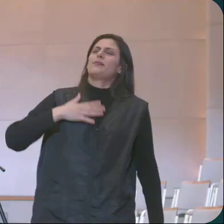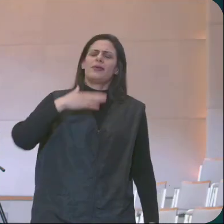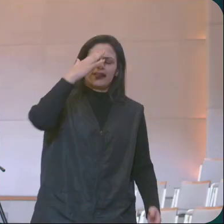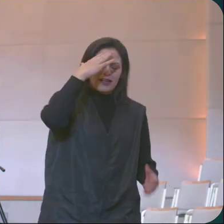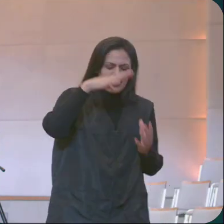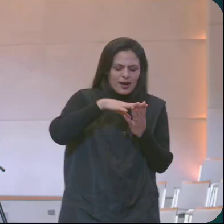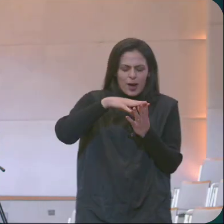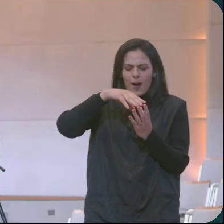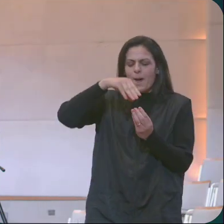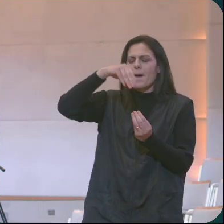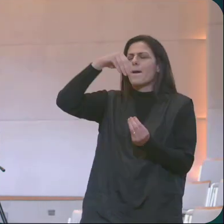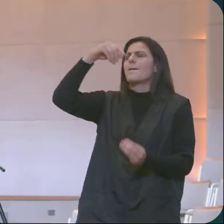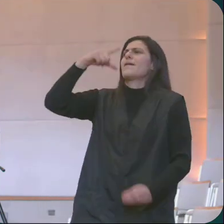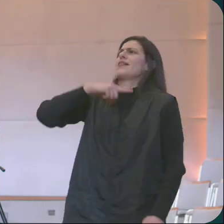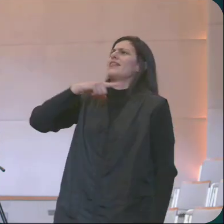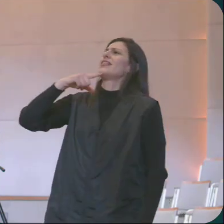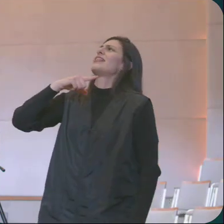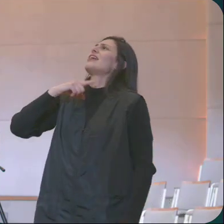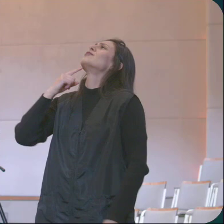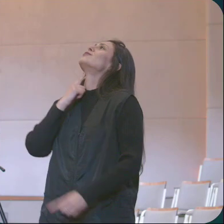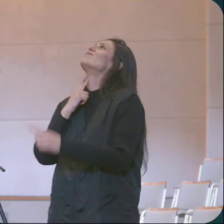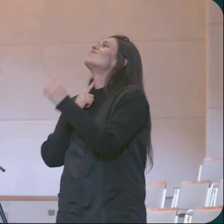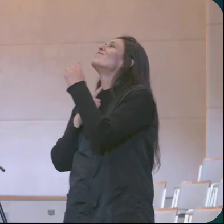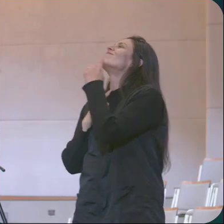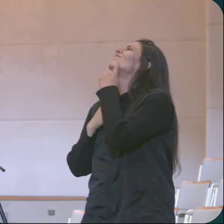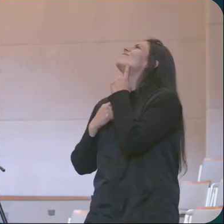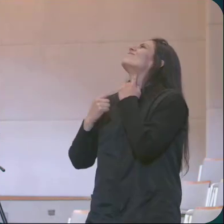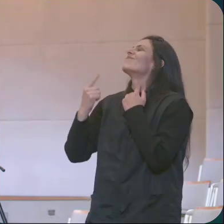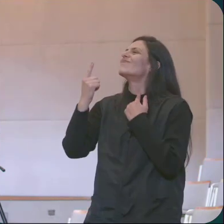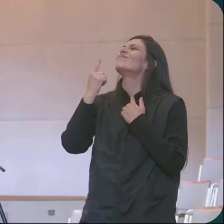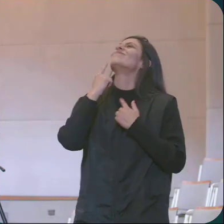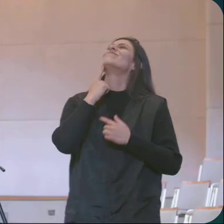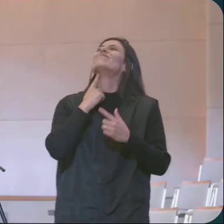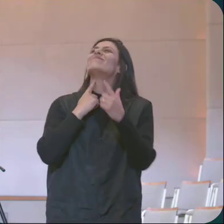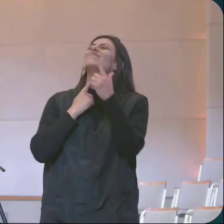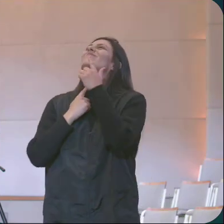estar. A minha alma tem sede,